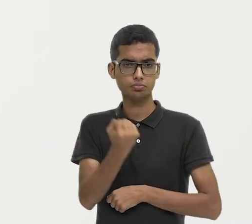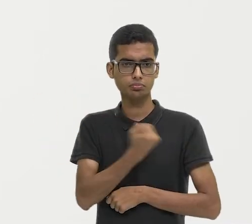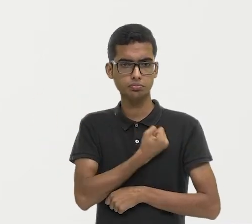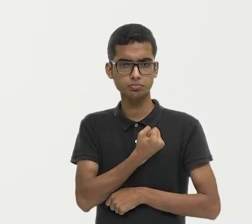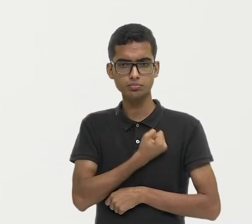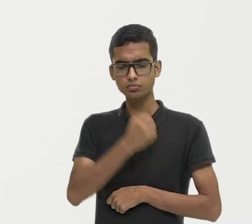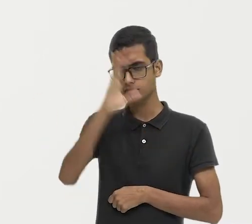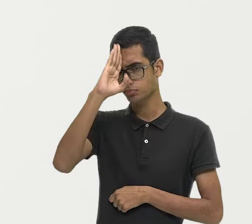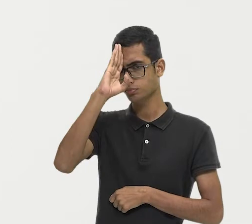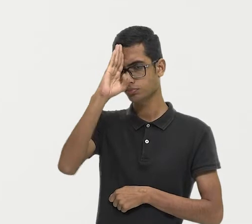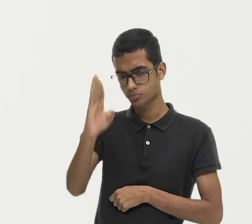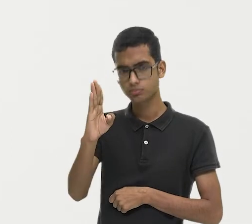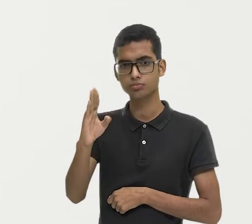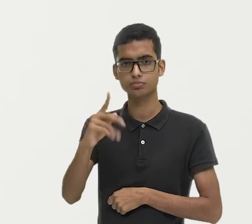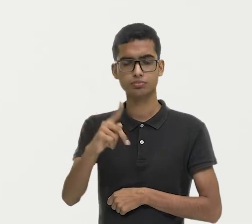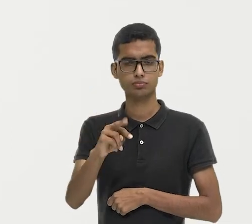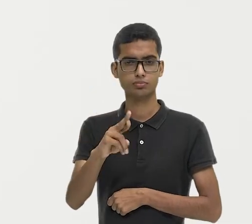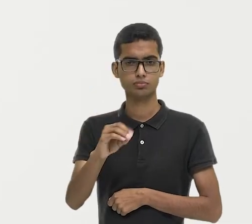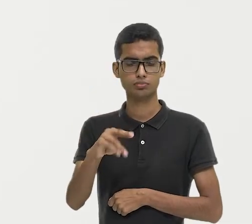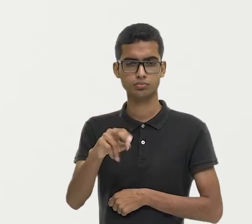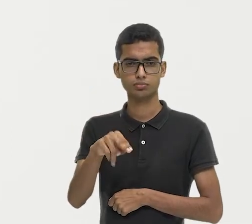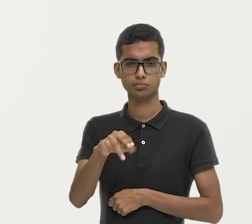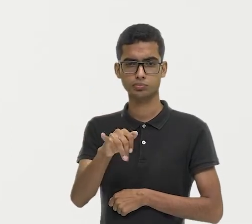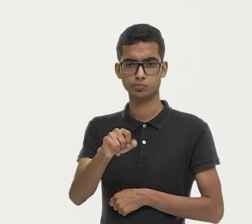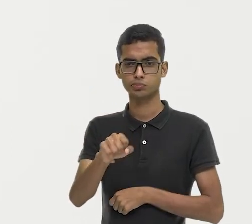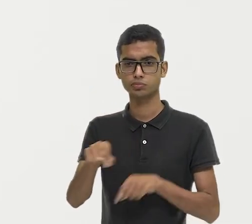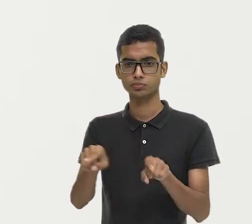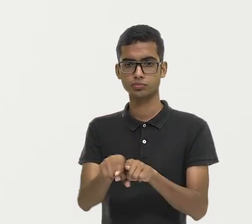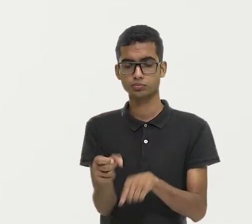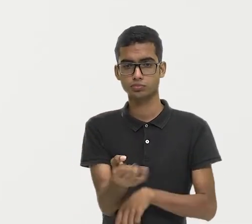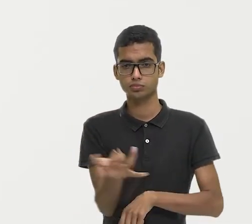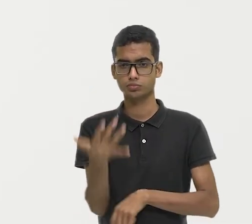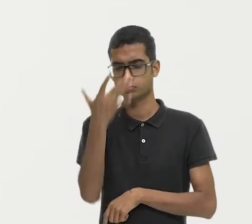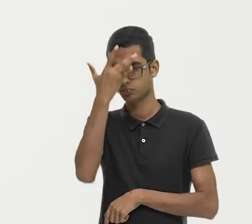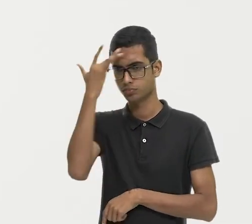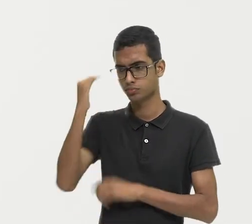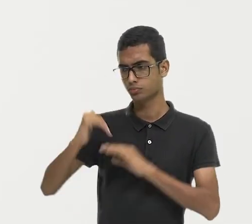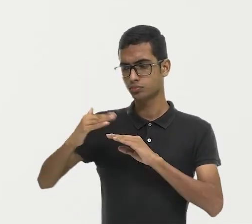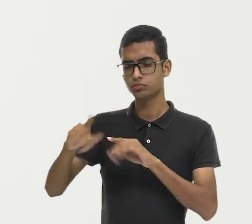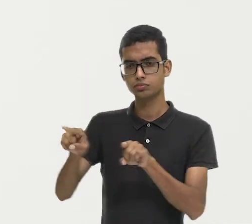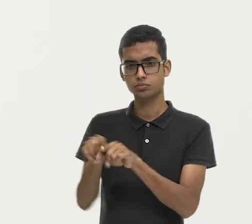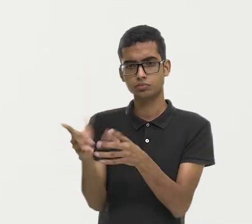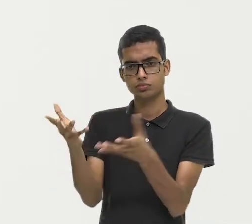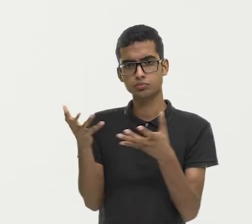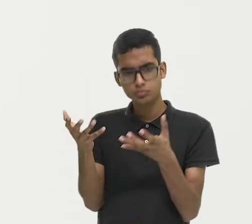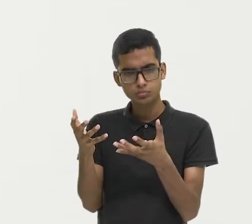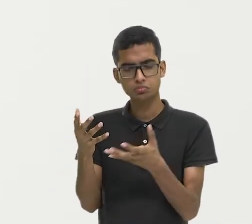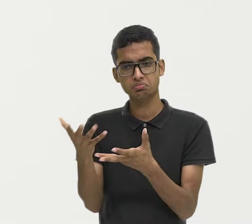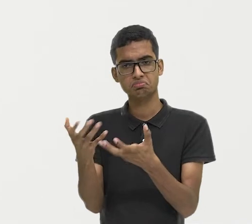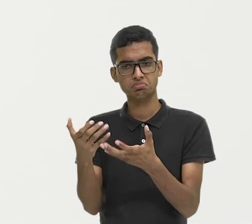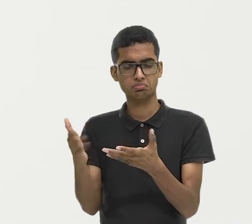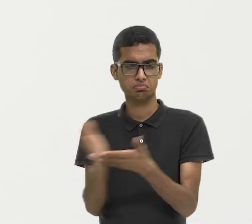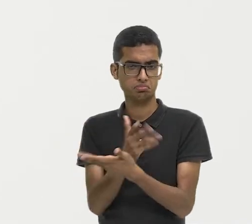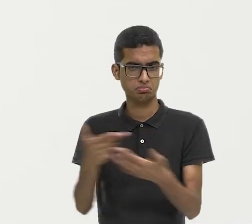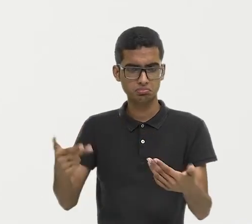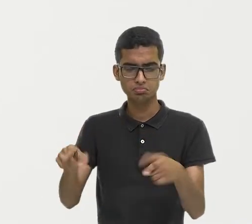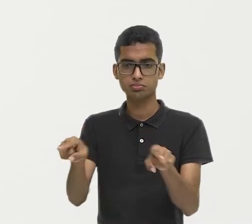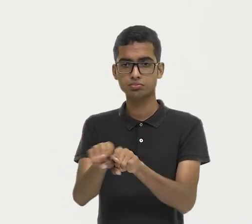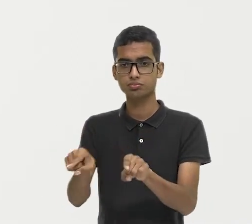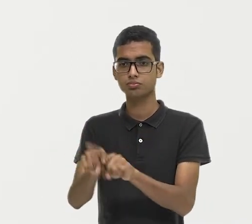são grandezas diretamente proporcionais. Quanto mais gente preferir ou quiser algo, ela